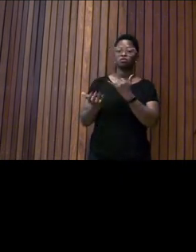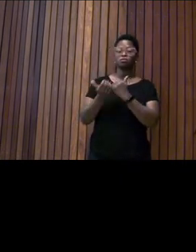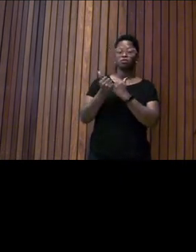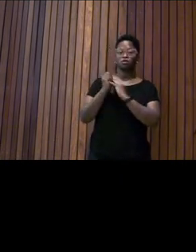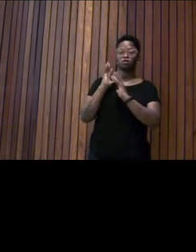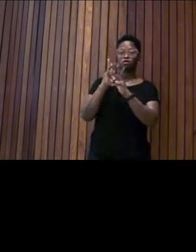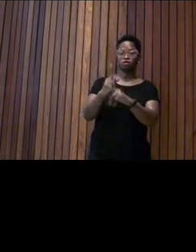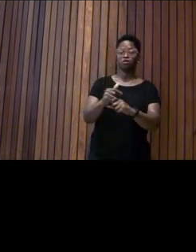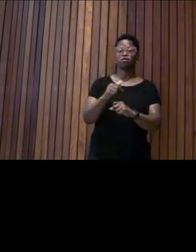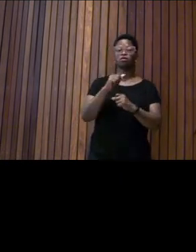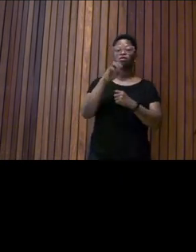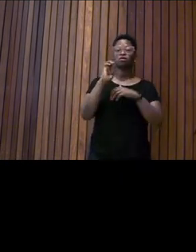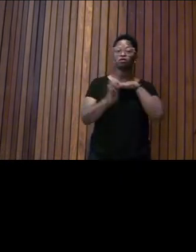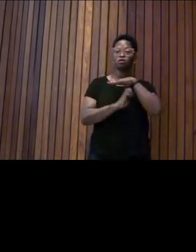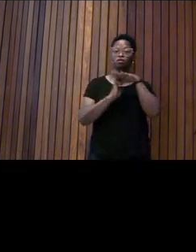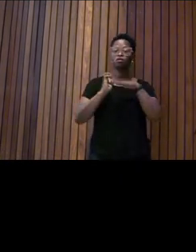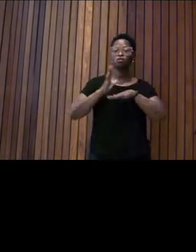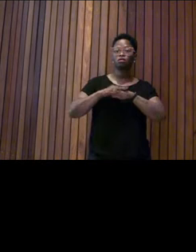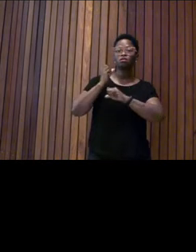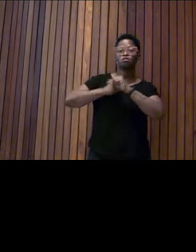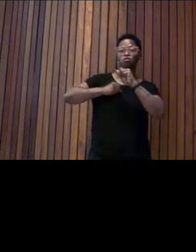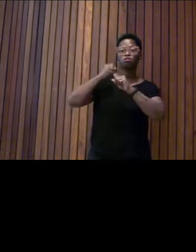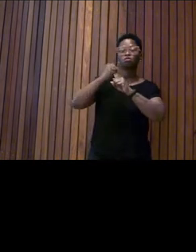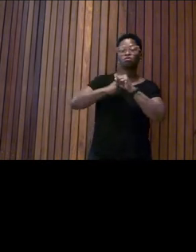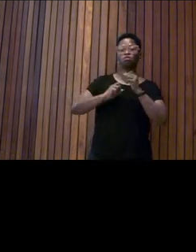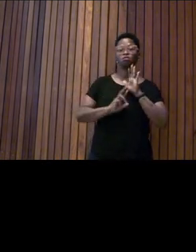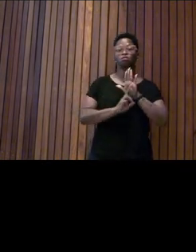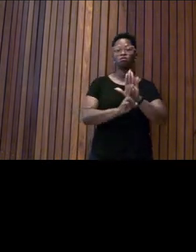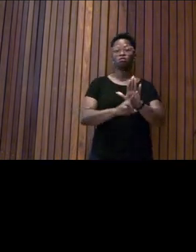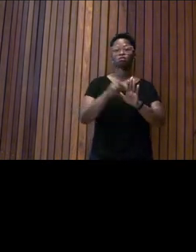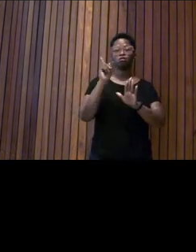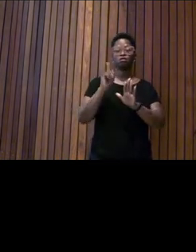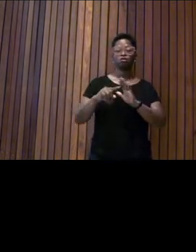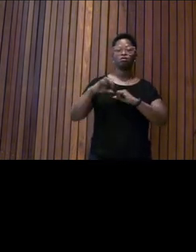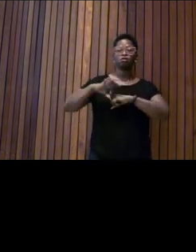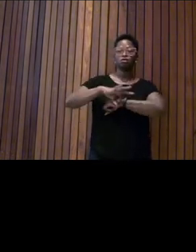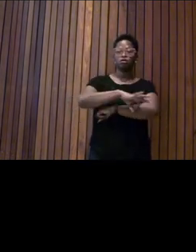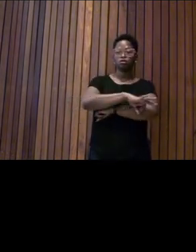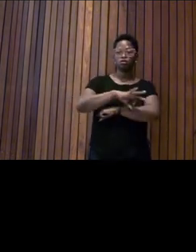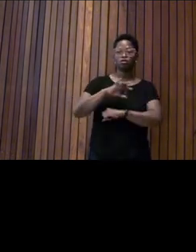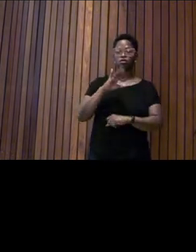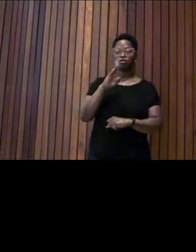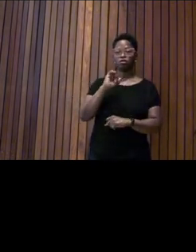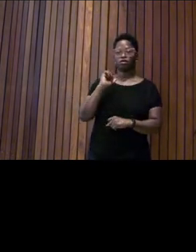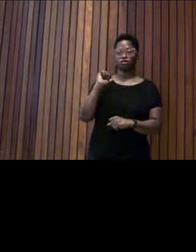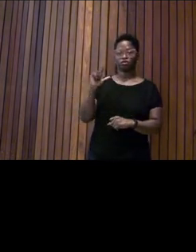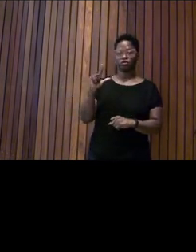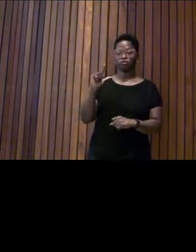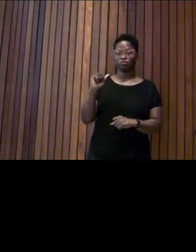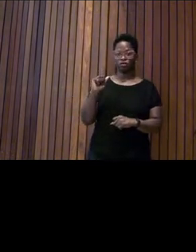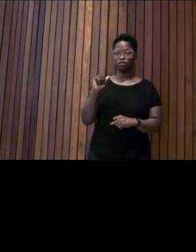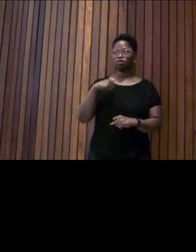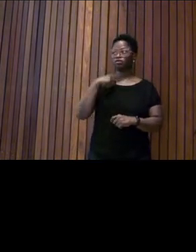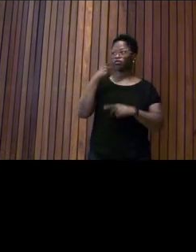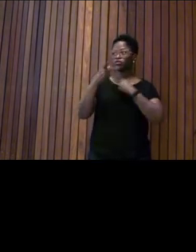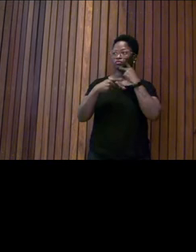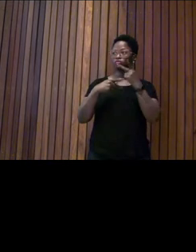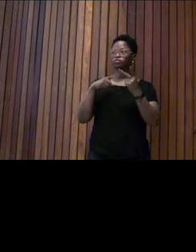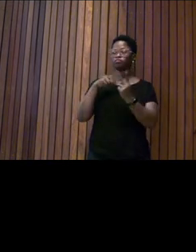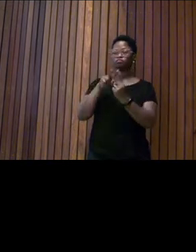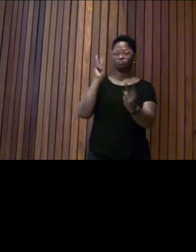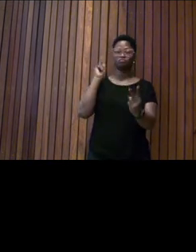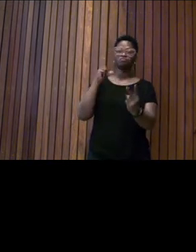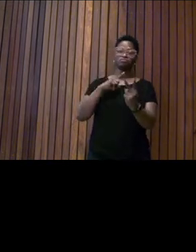Biapó, empresa executora da obra e aqui representada pela arquiteta residente Isabela. Não, eu estou falando aqui, mas eu não sei.